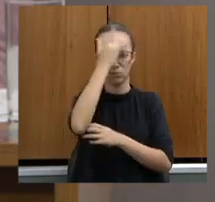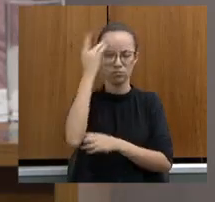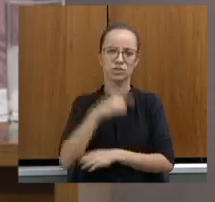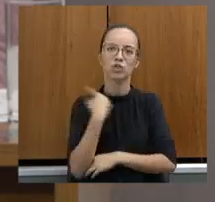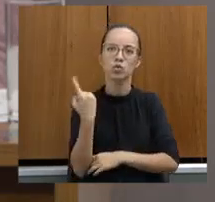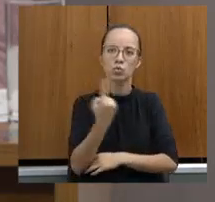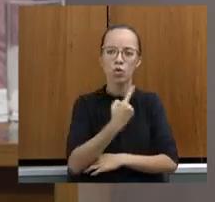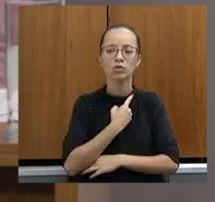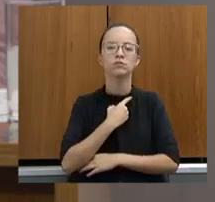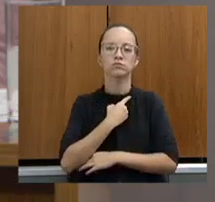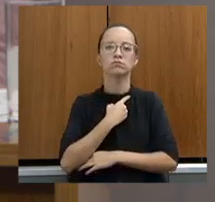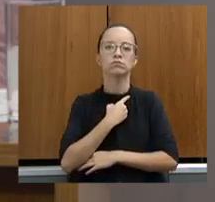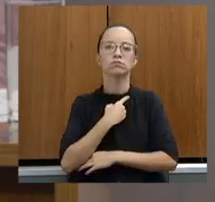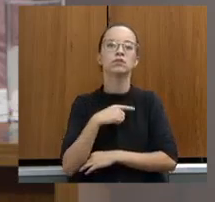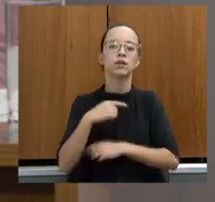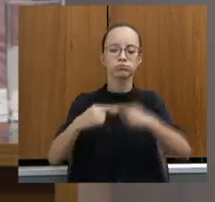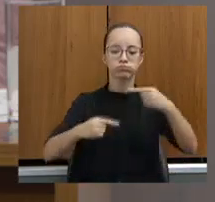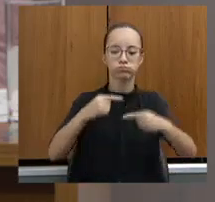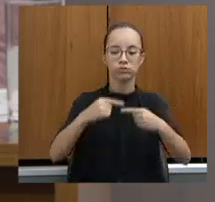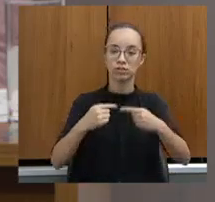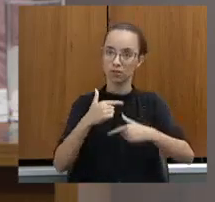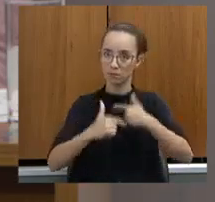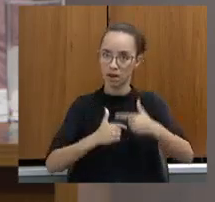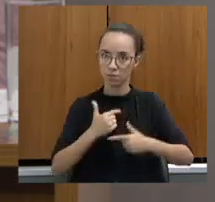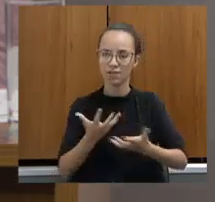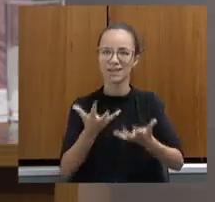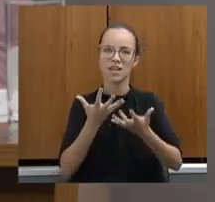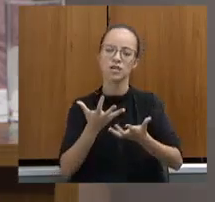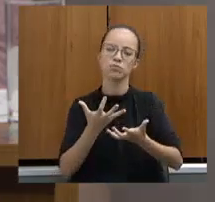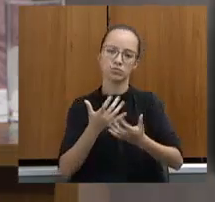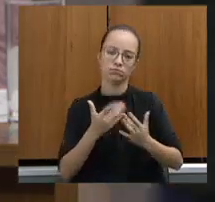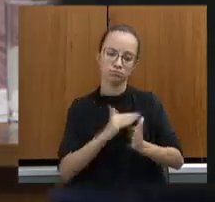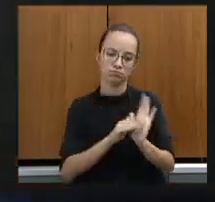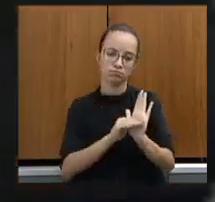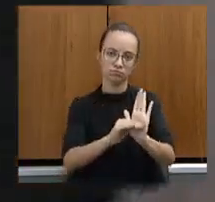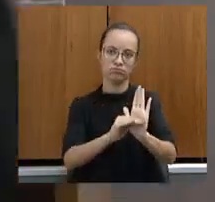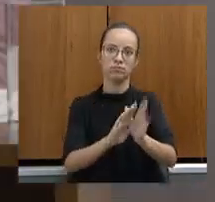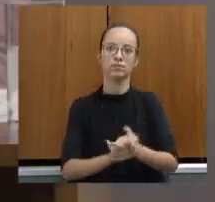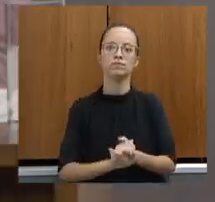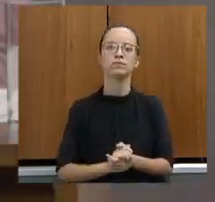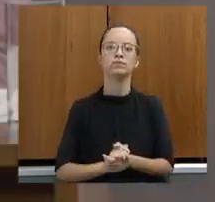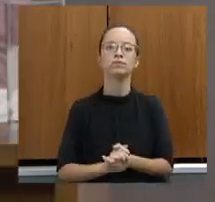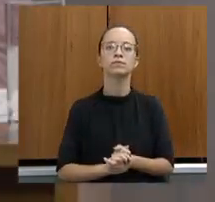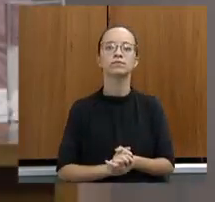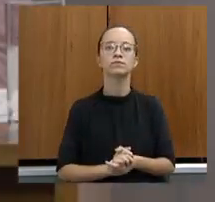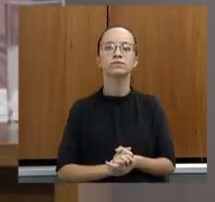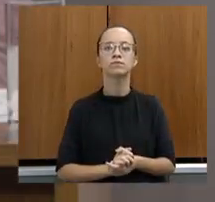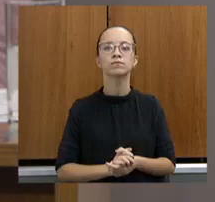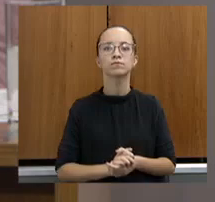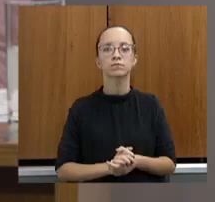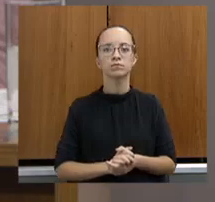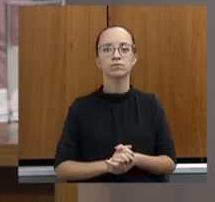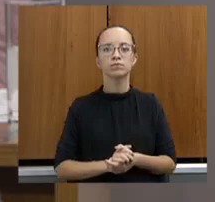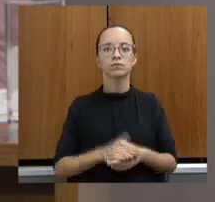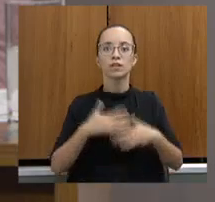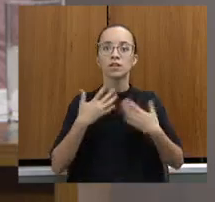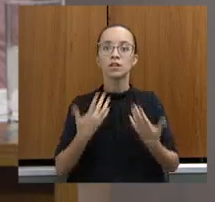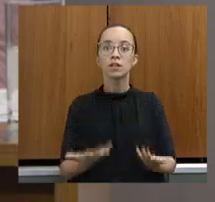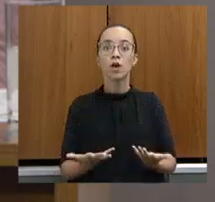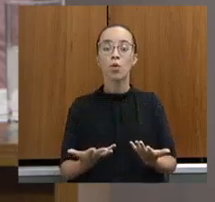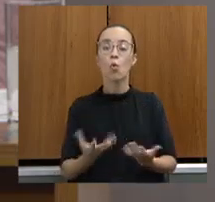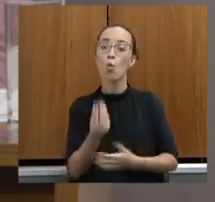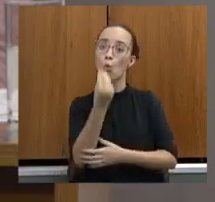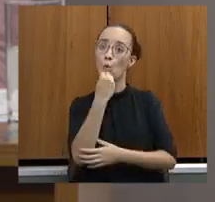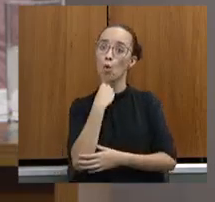nós que estamos no ambiente público queremos servir né então é Este é o nosso verdadeiro